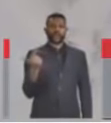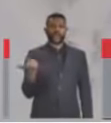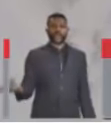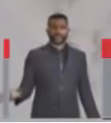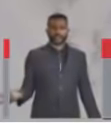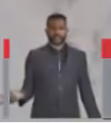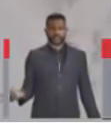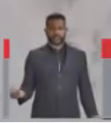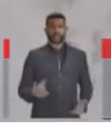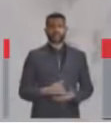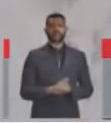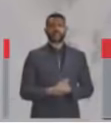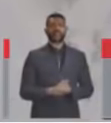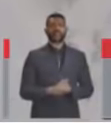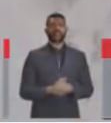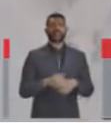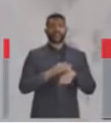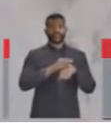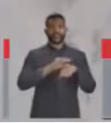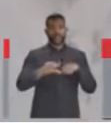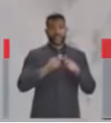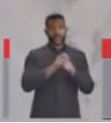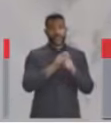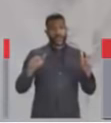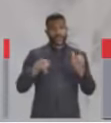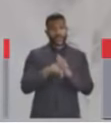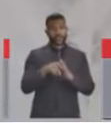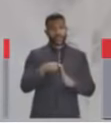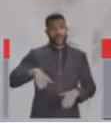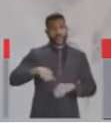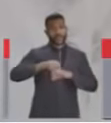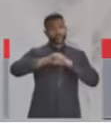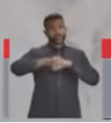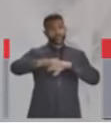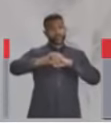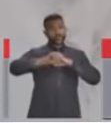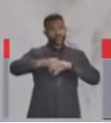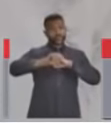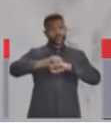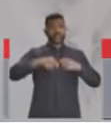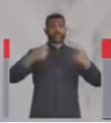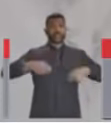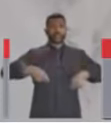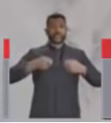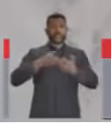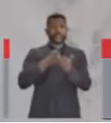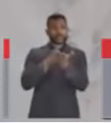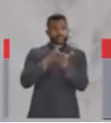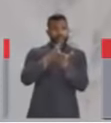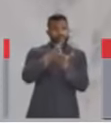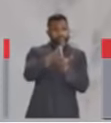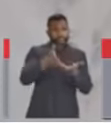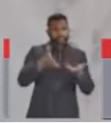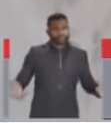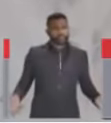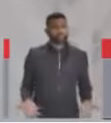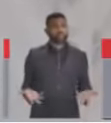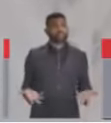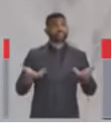uma boa parte dos recursos da educação devem deve ser destinada exatamente a